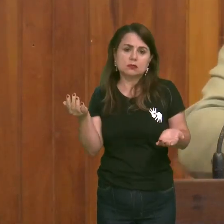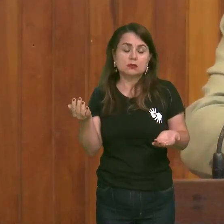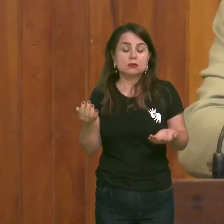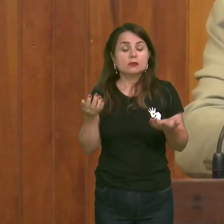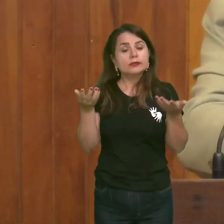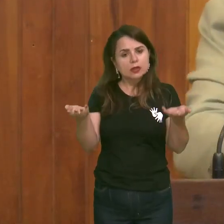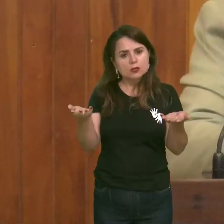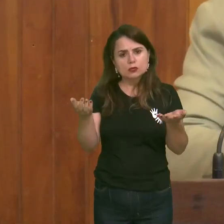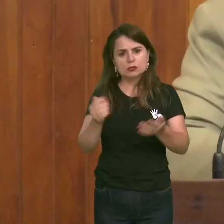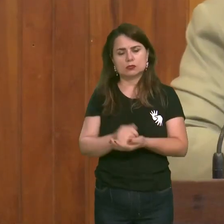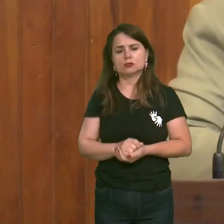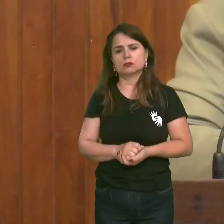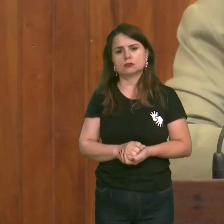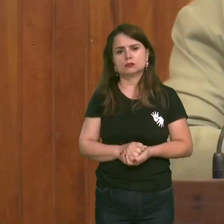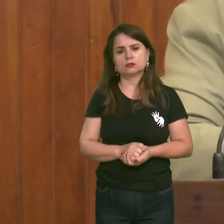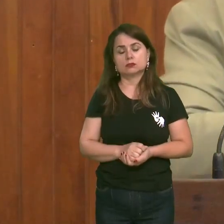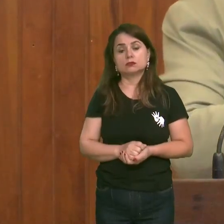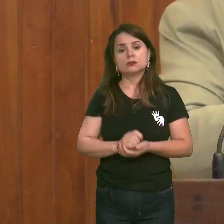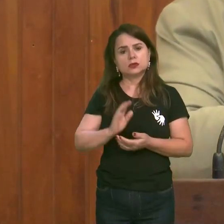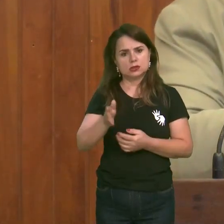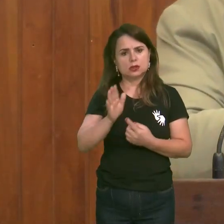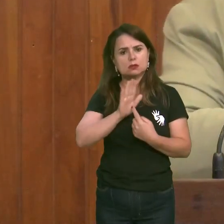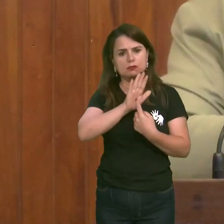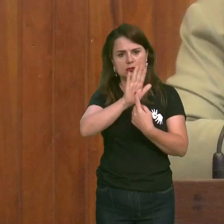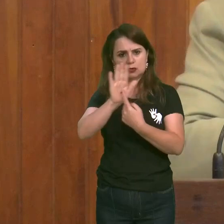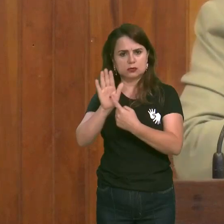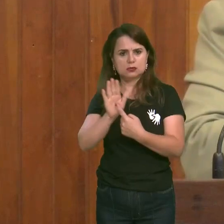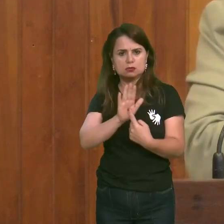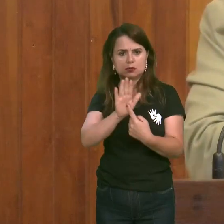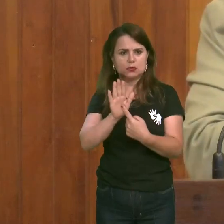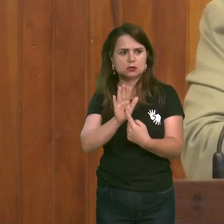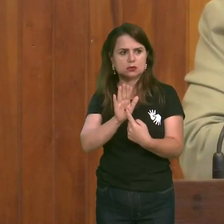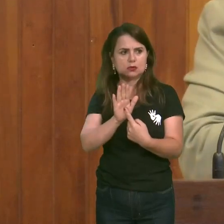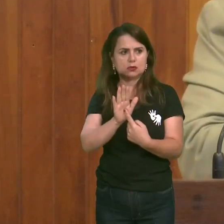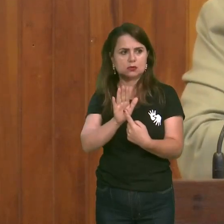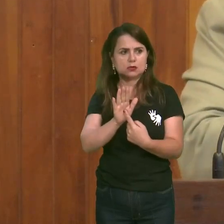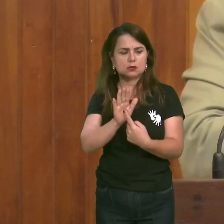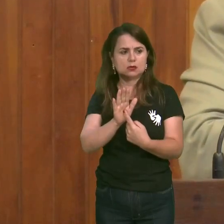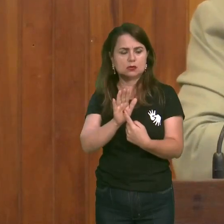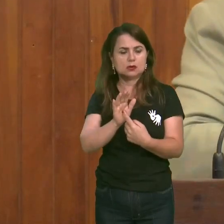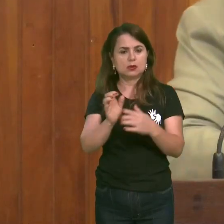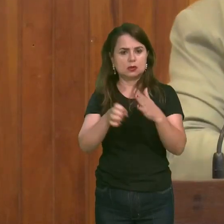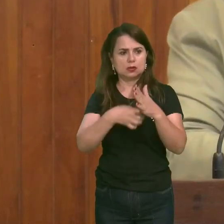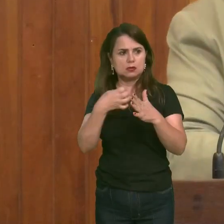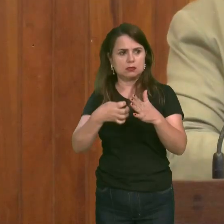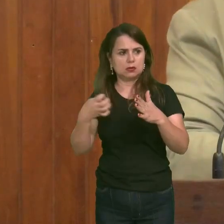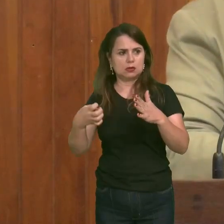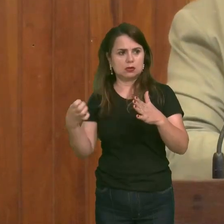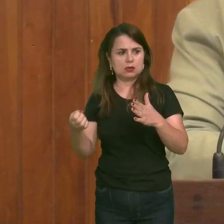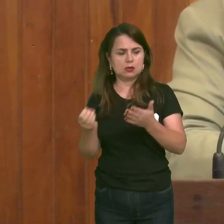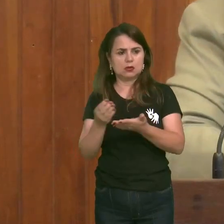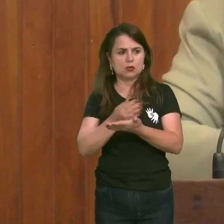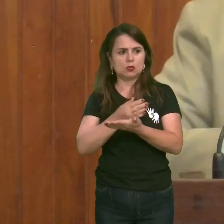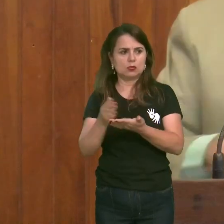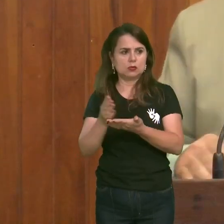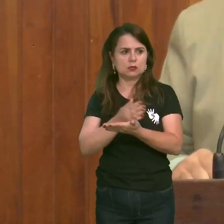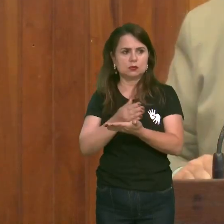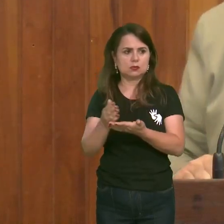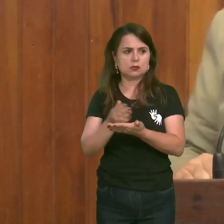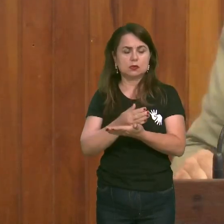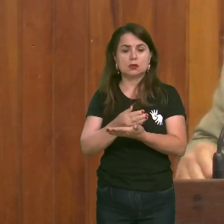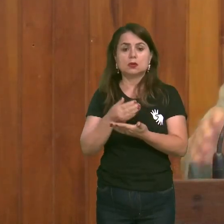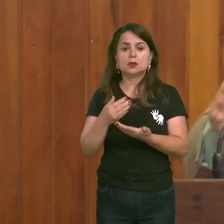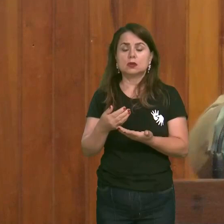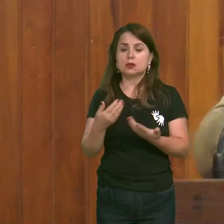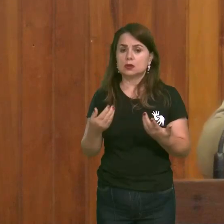senhor presidente apresentei também algumas algumas emendas e acho legítimo